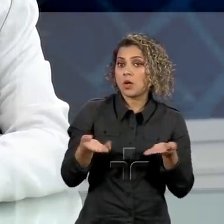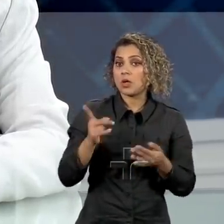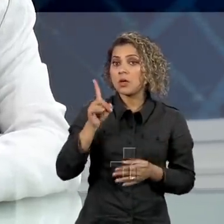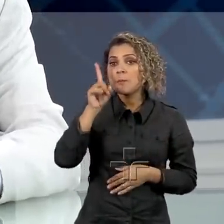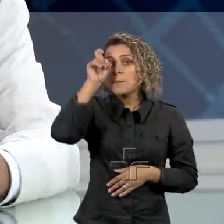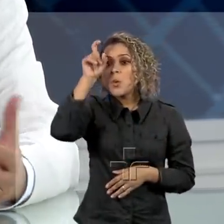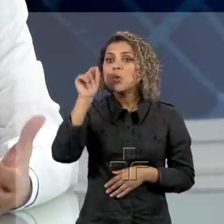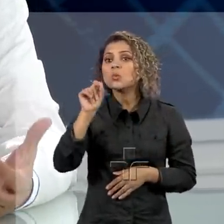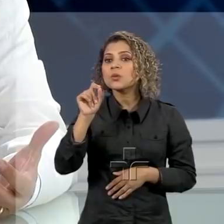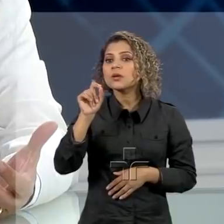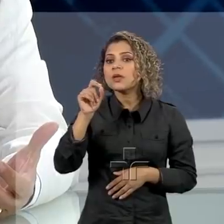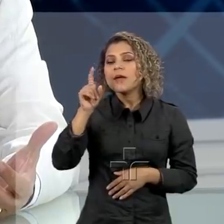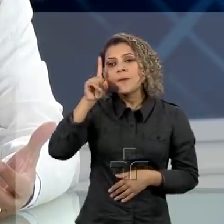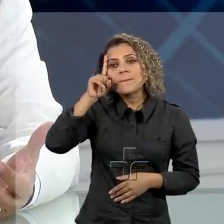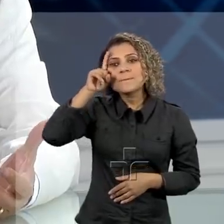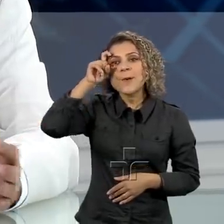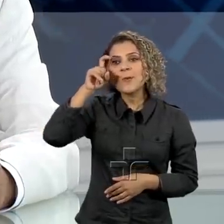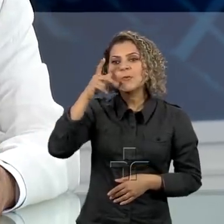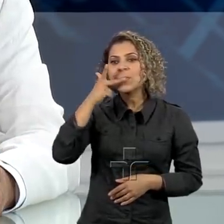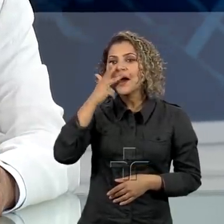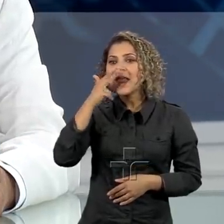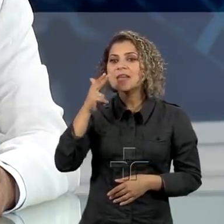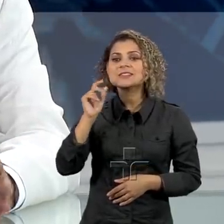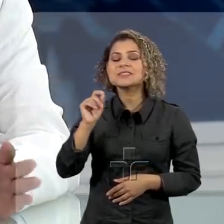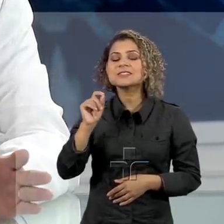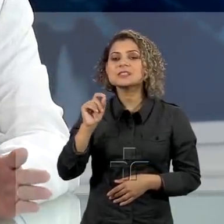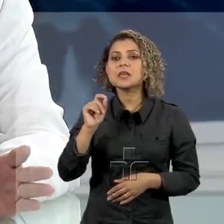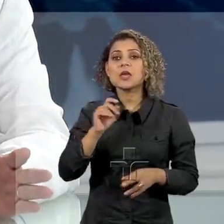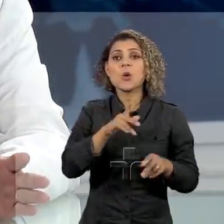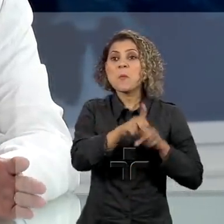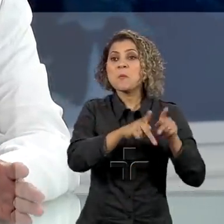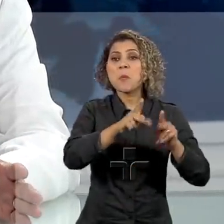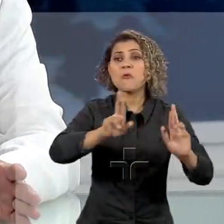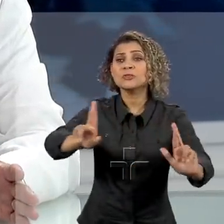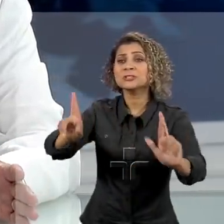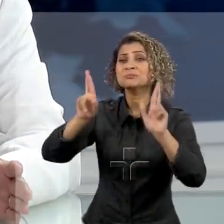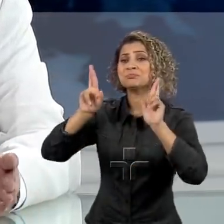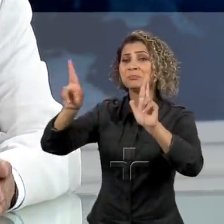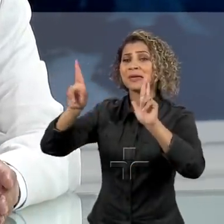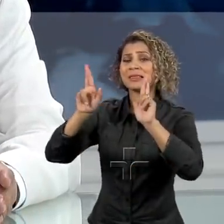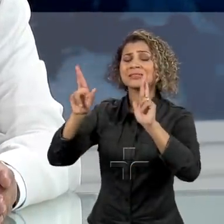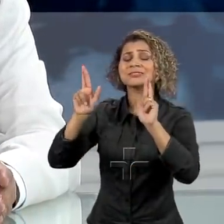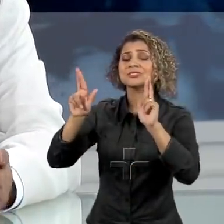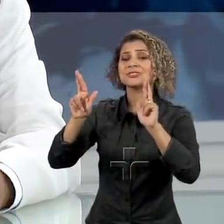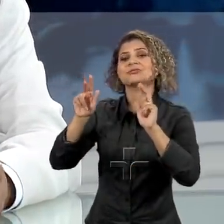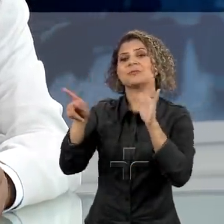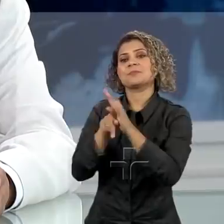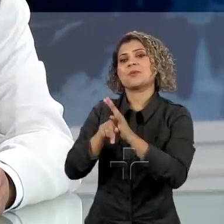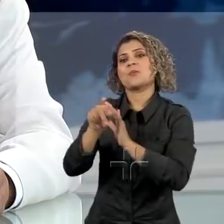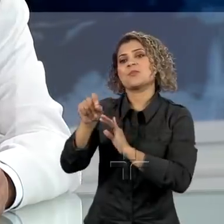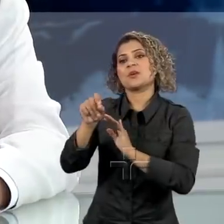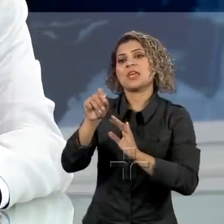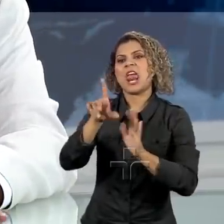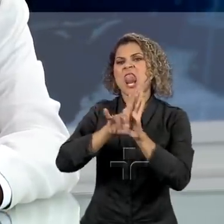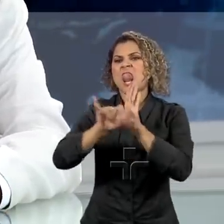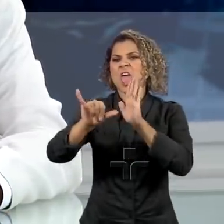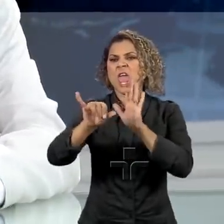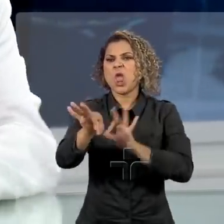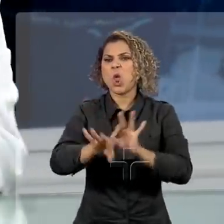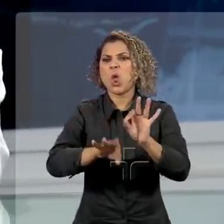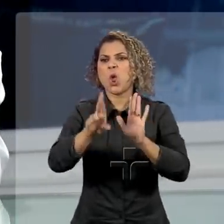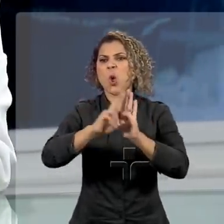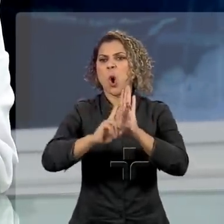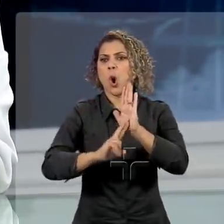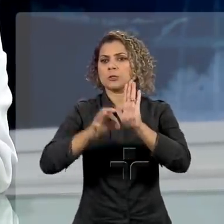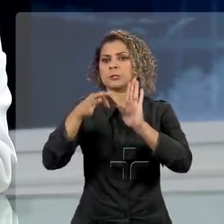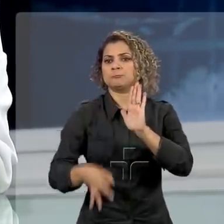espécie de encarnação da expectativa, de uma das grandes expectativas com o governo Bolsonaro, que é a ideia da lei e da ordem. Então,